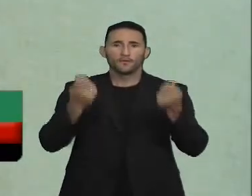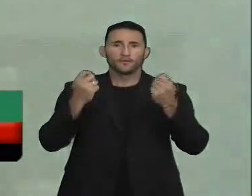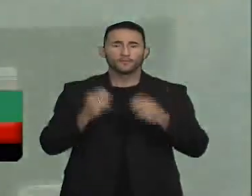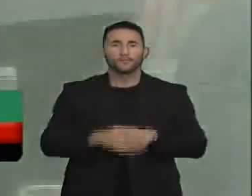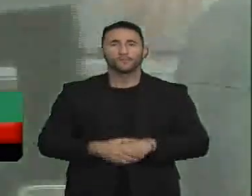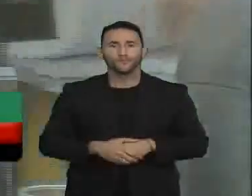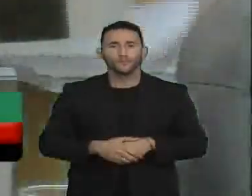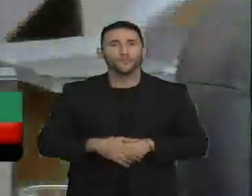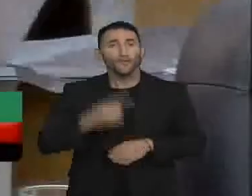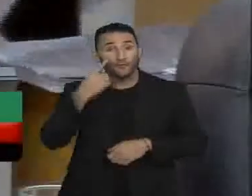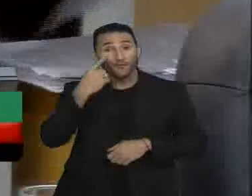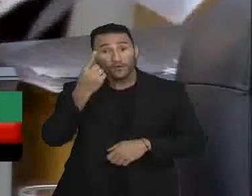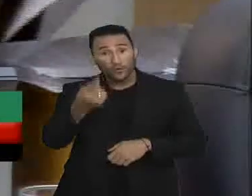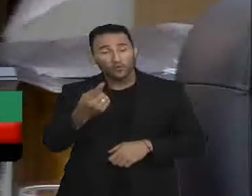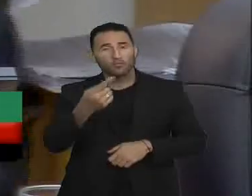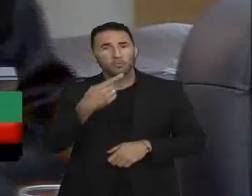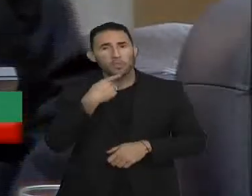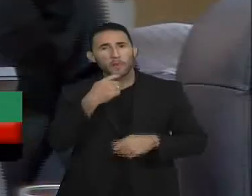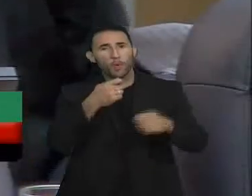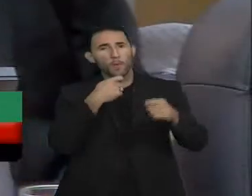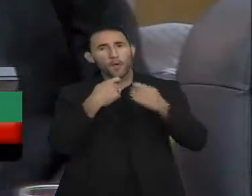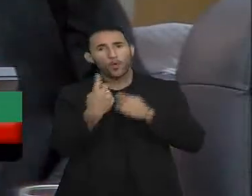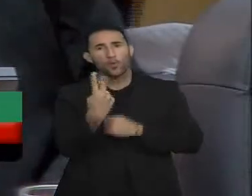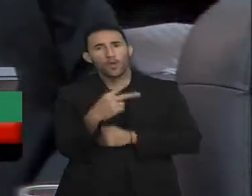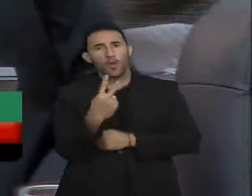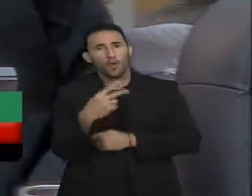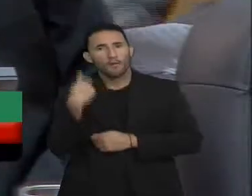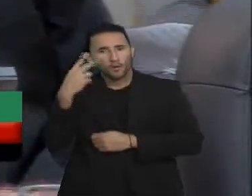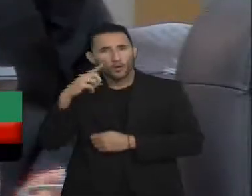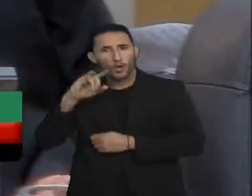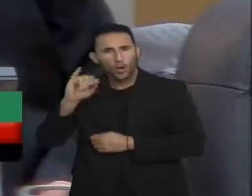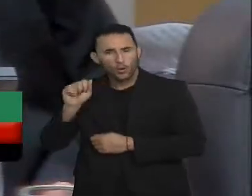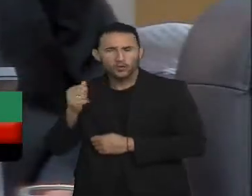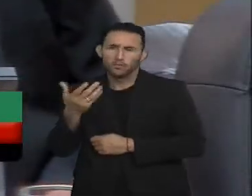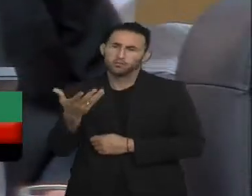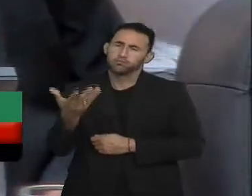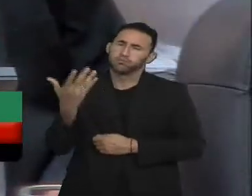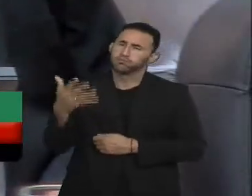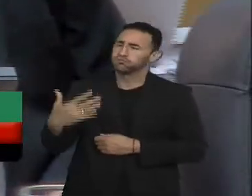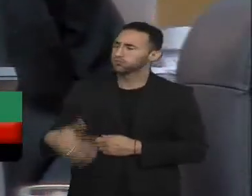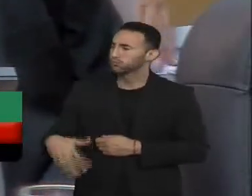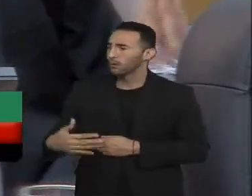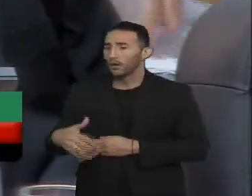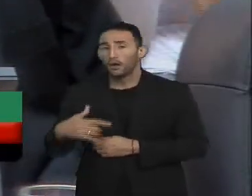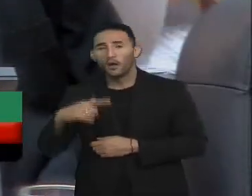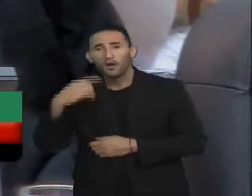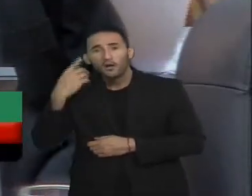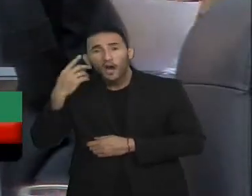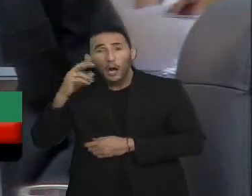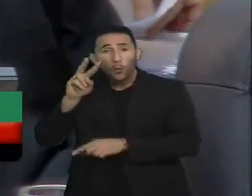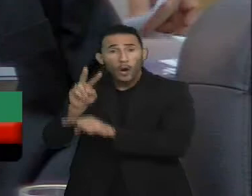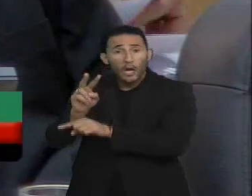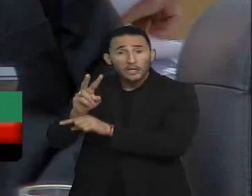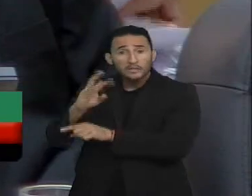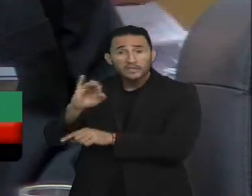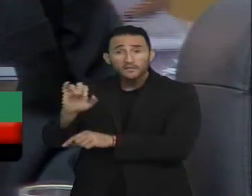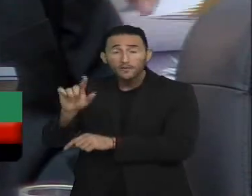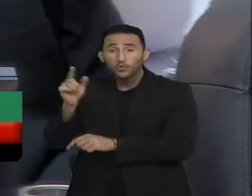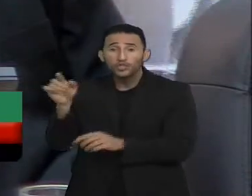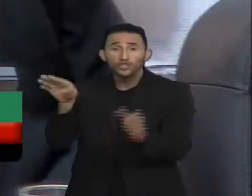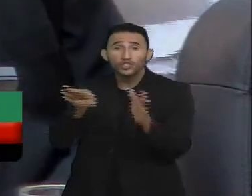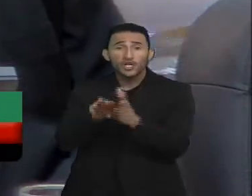obrigada, o depoimento presidente. Que a vereadora Lúcia faz. A nossa Guarda Civil está presente em tudo que é lugar, né? Verdade. Ela chega